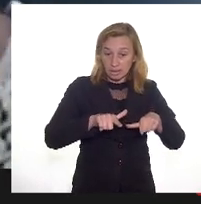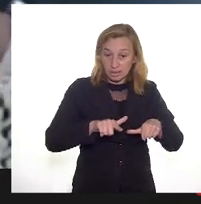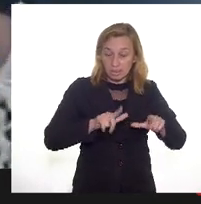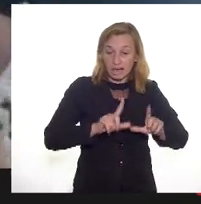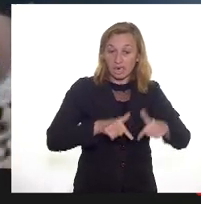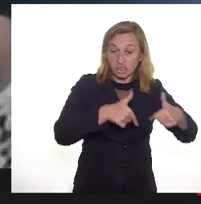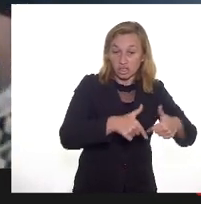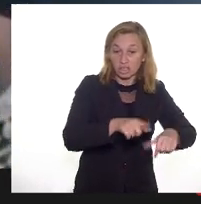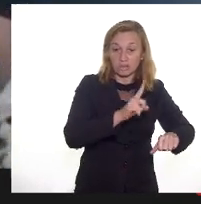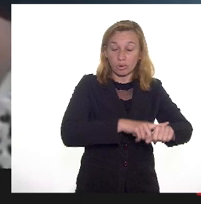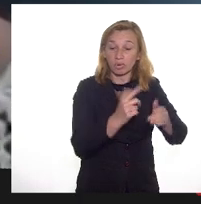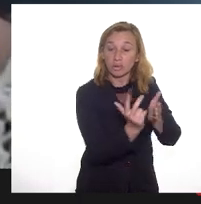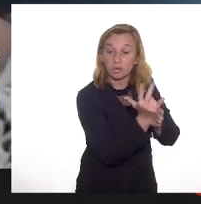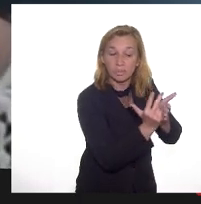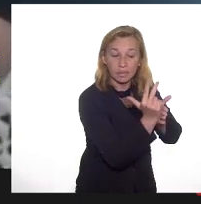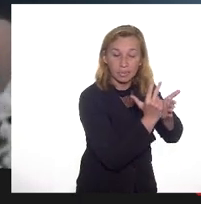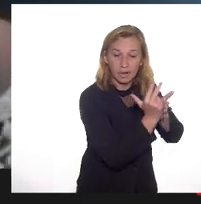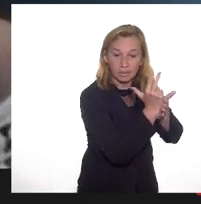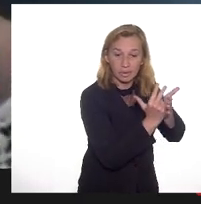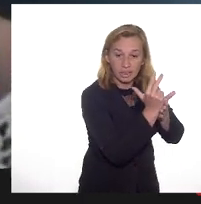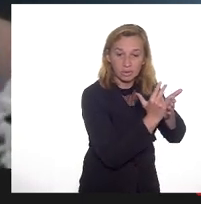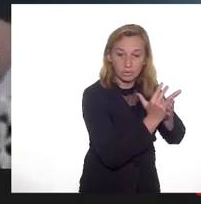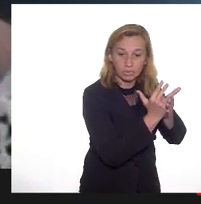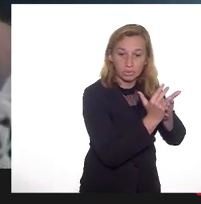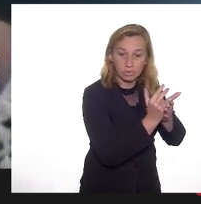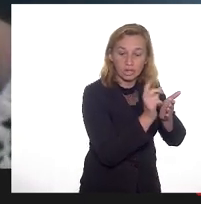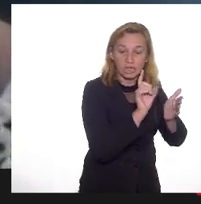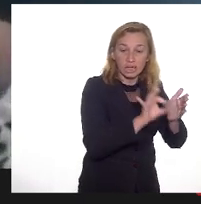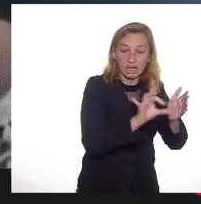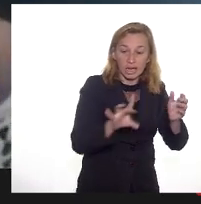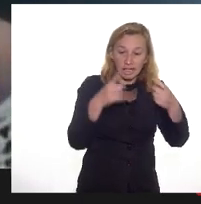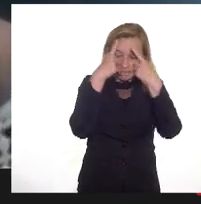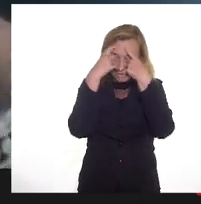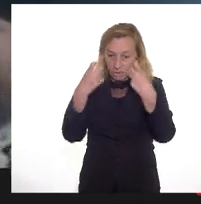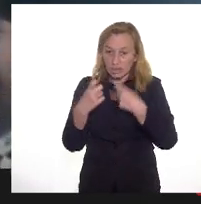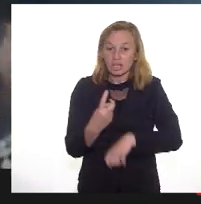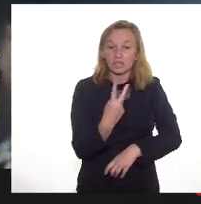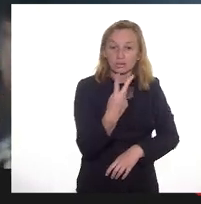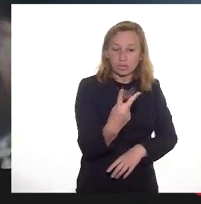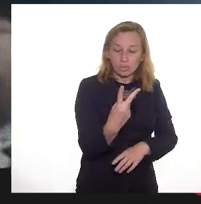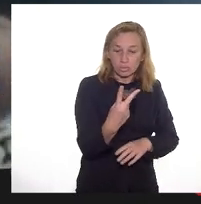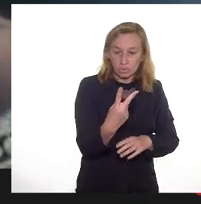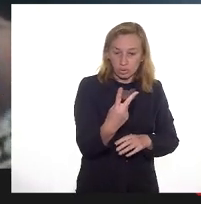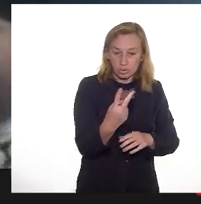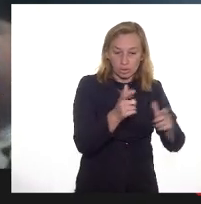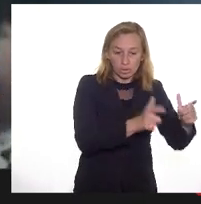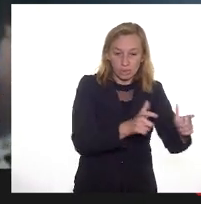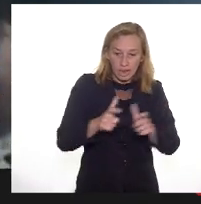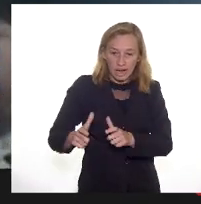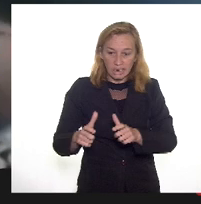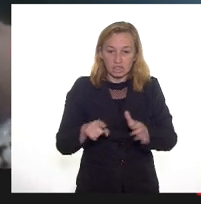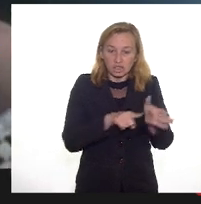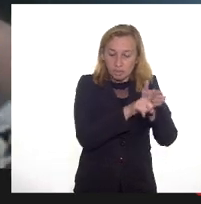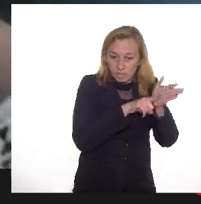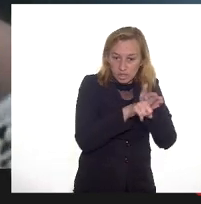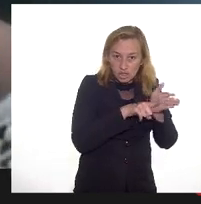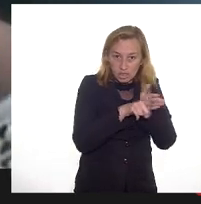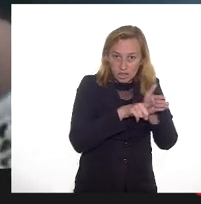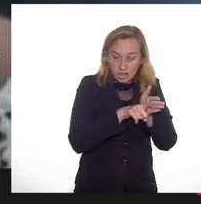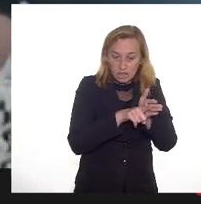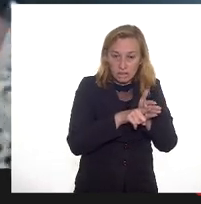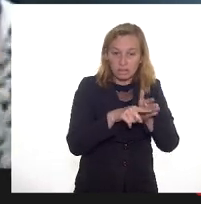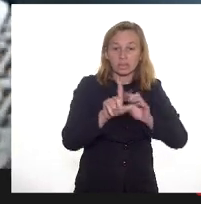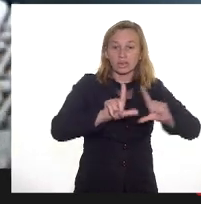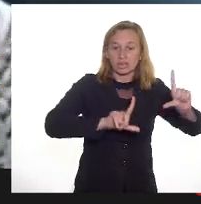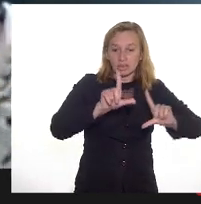mapa com mapeamento desses casos com base em duas fontes de pesquisa, né? As fontes difundidas pelos meios de